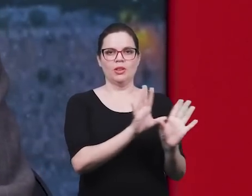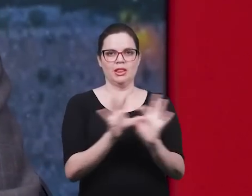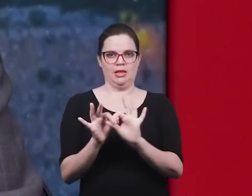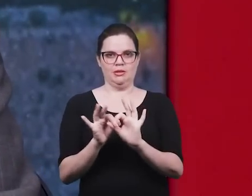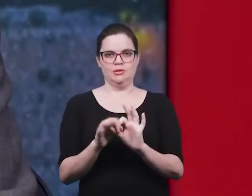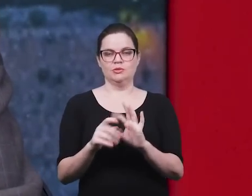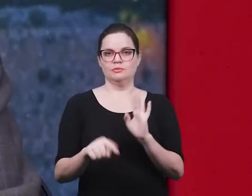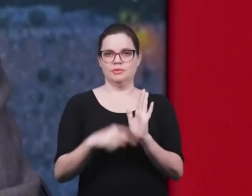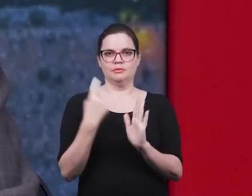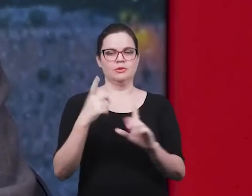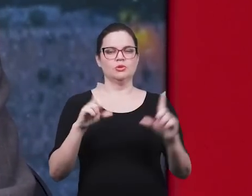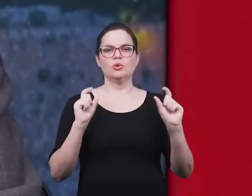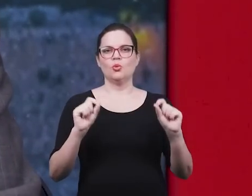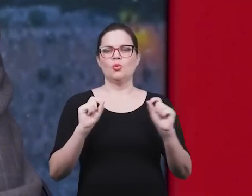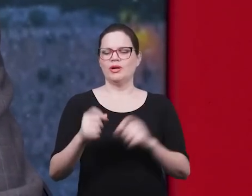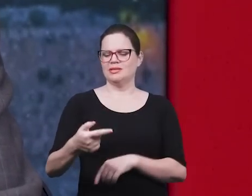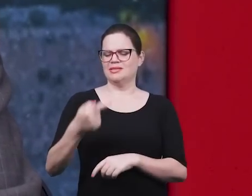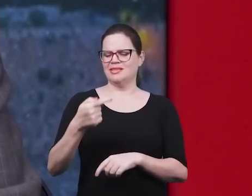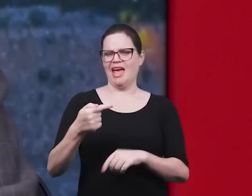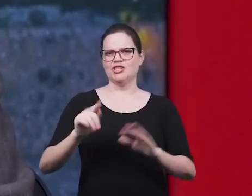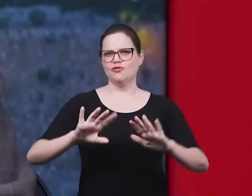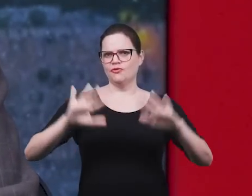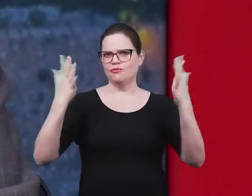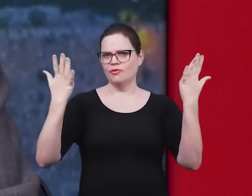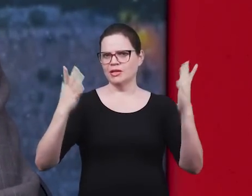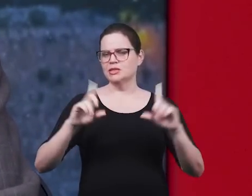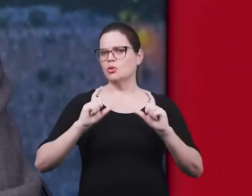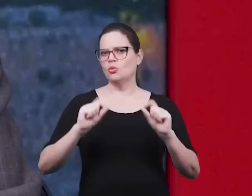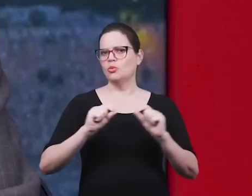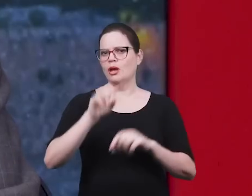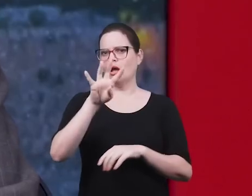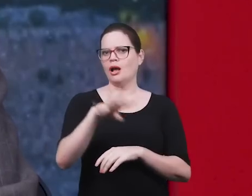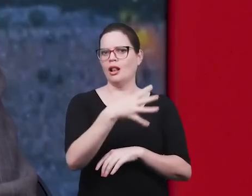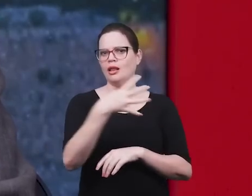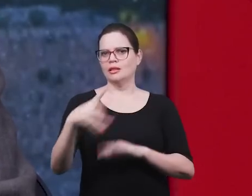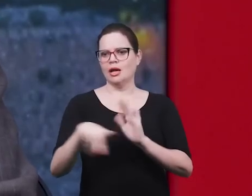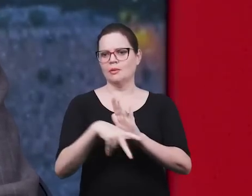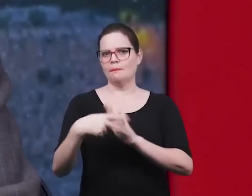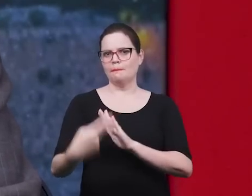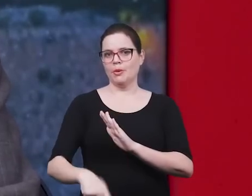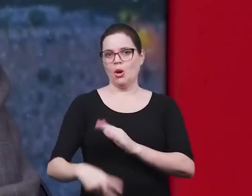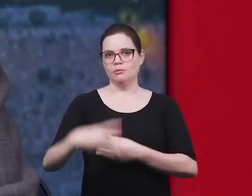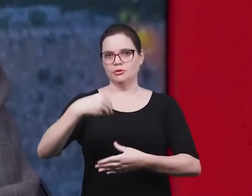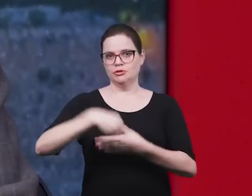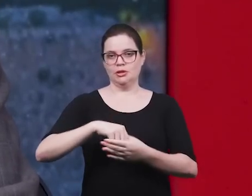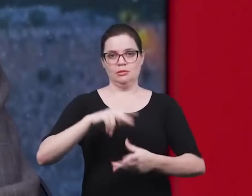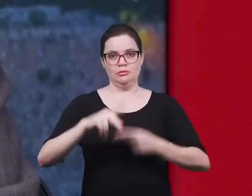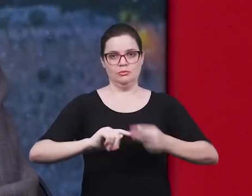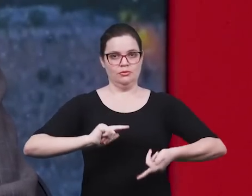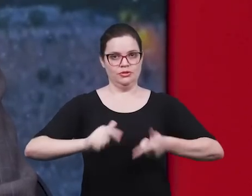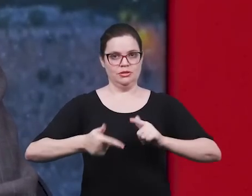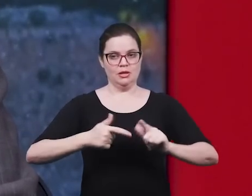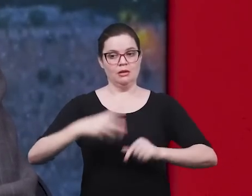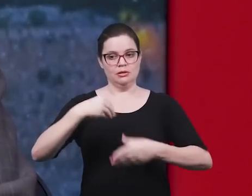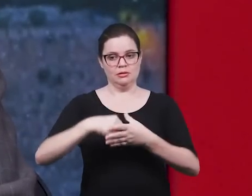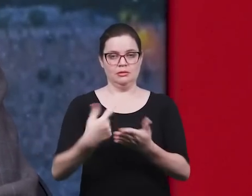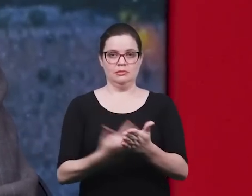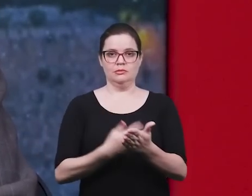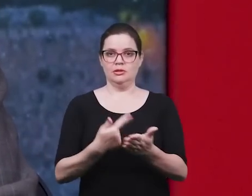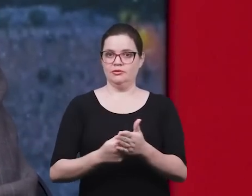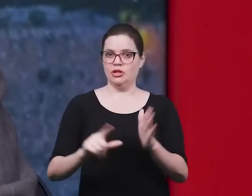né? O que são essas 7 festas, o que é esse calendário levítico, quais são essas solenidades, né? O